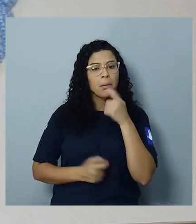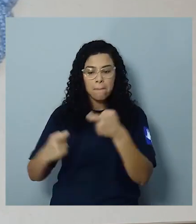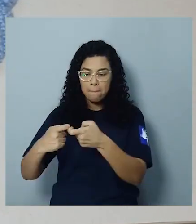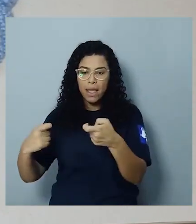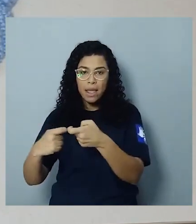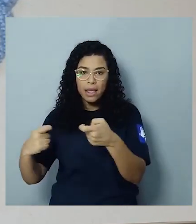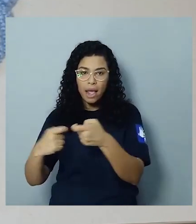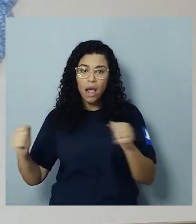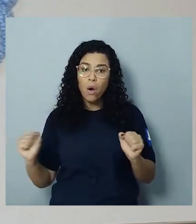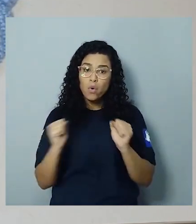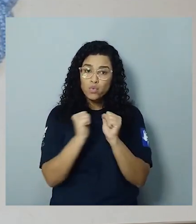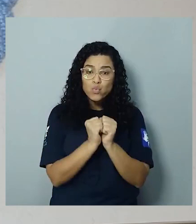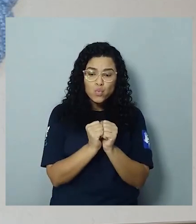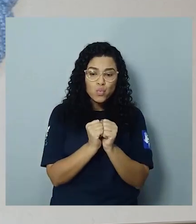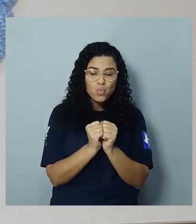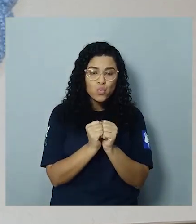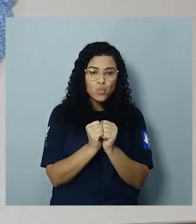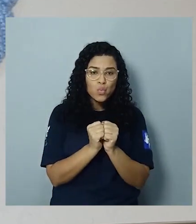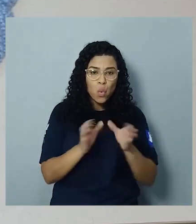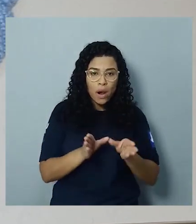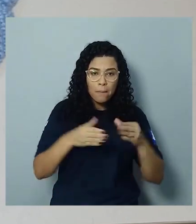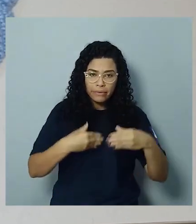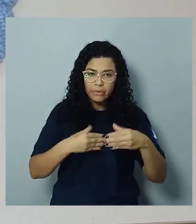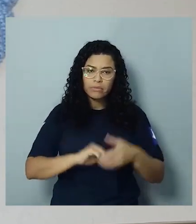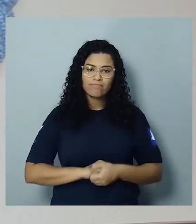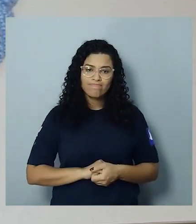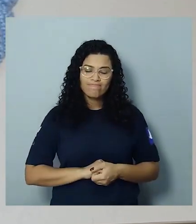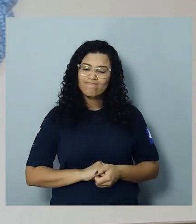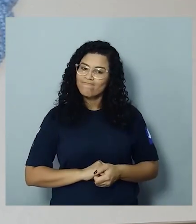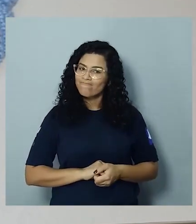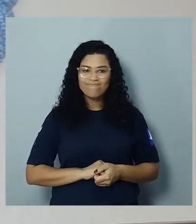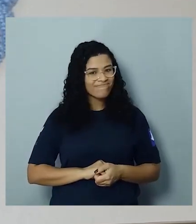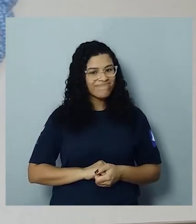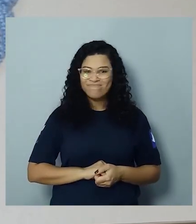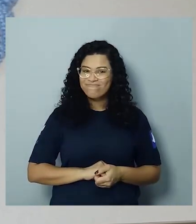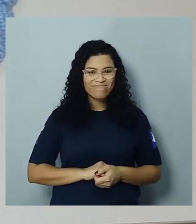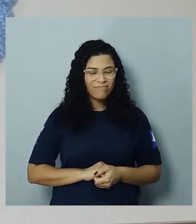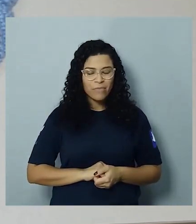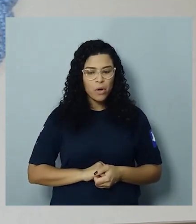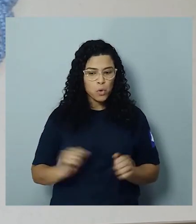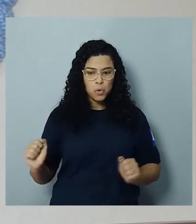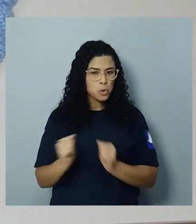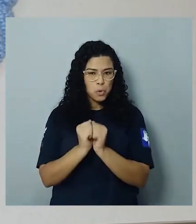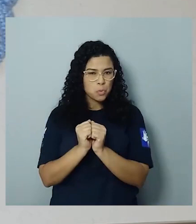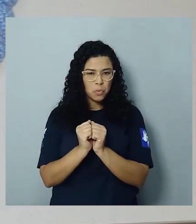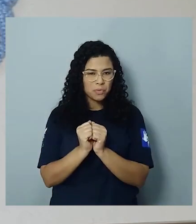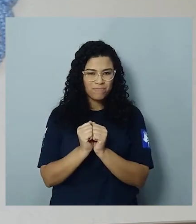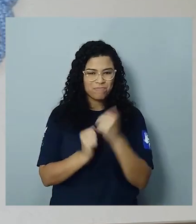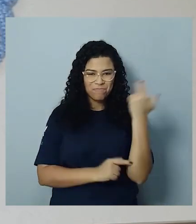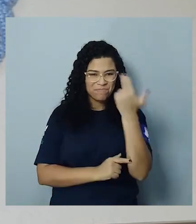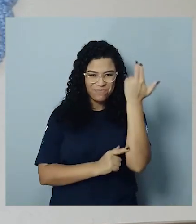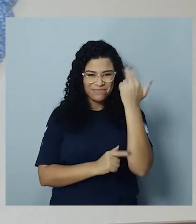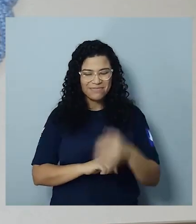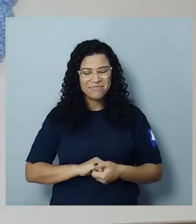que essa meia eu posso guardar junto com essa pecinha e não né acho que elas